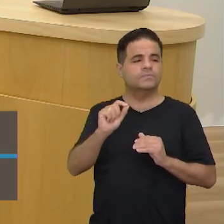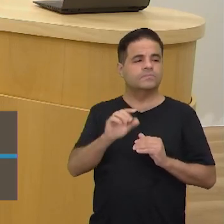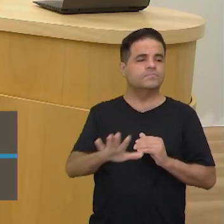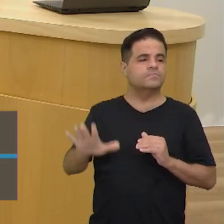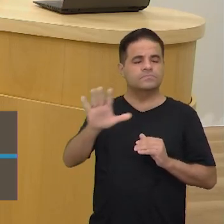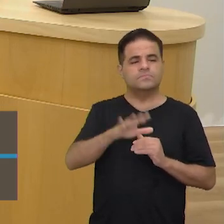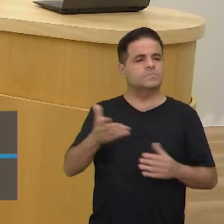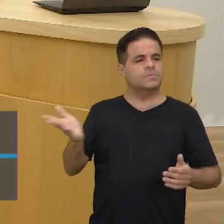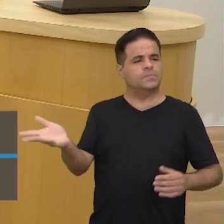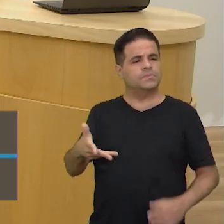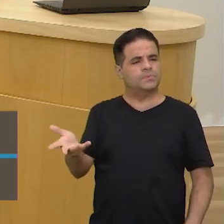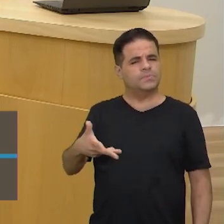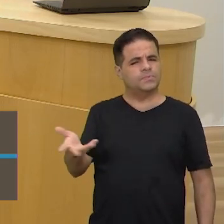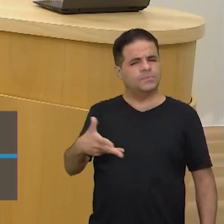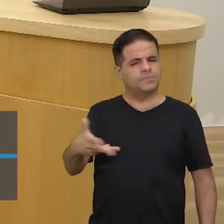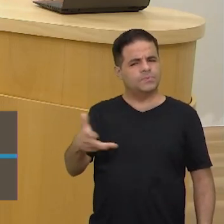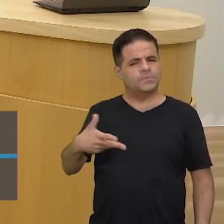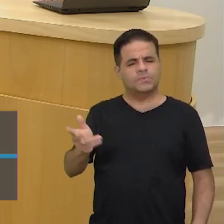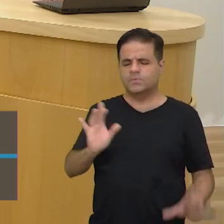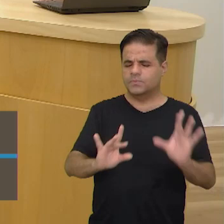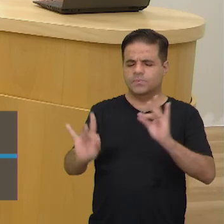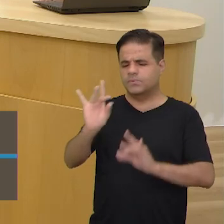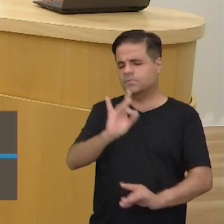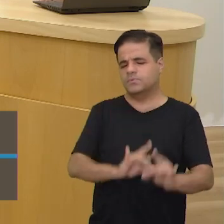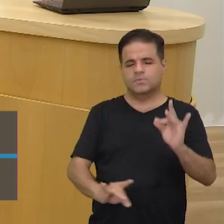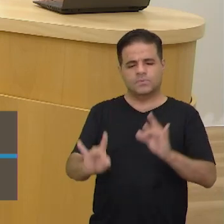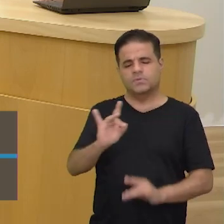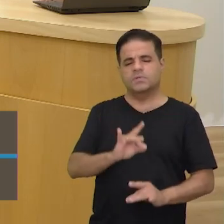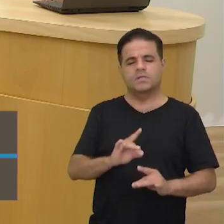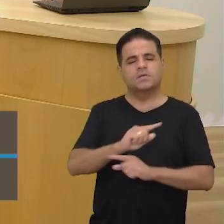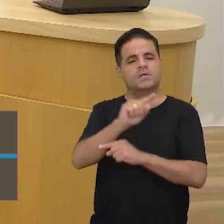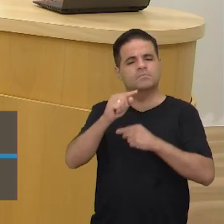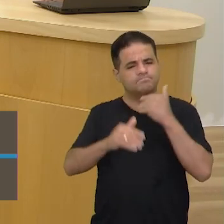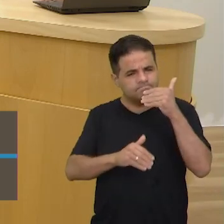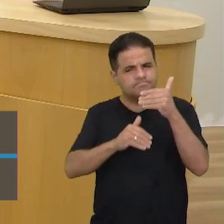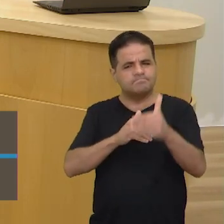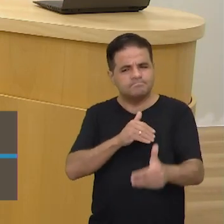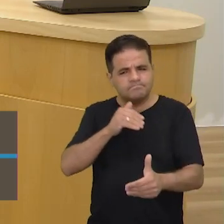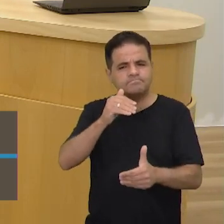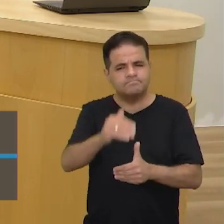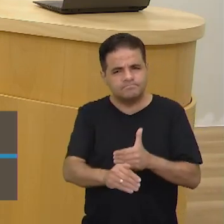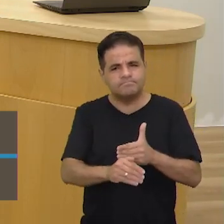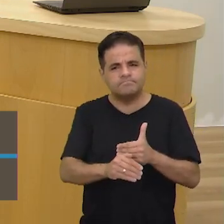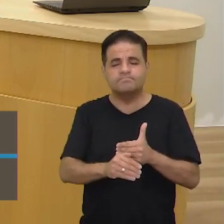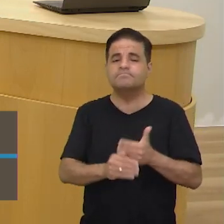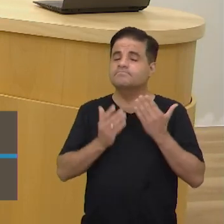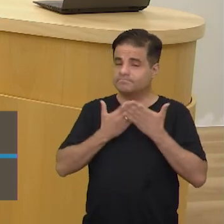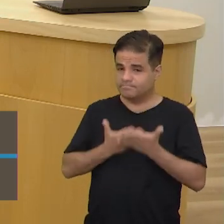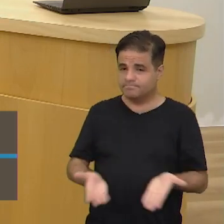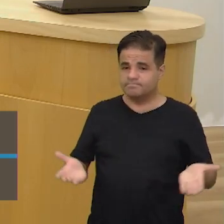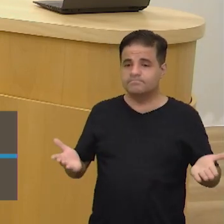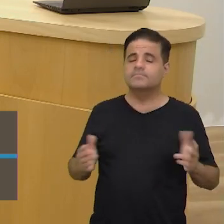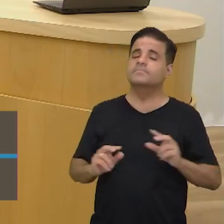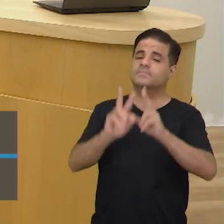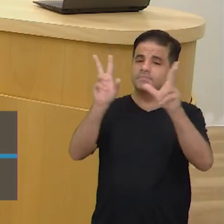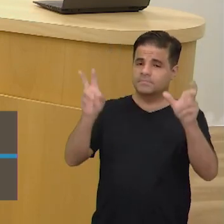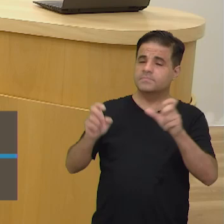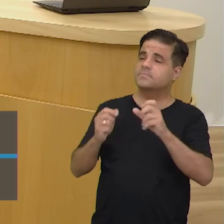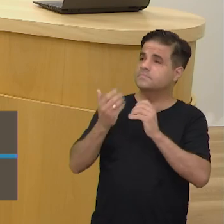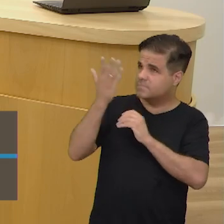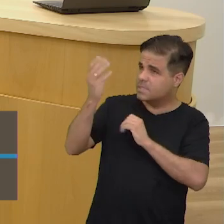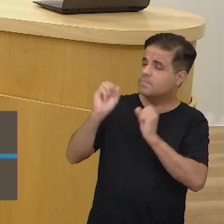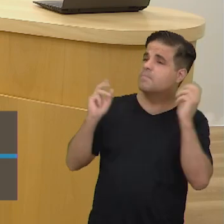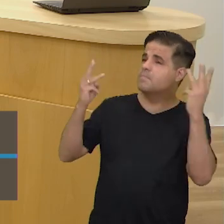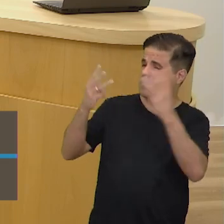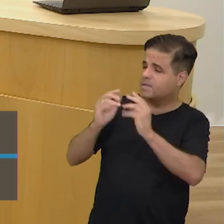grande acelerador de partículas que está aí, né, em funcionamento. Beleza, pessoal? E aí, essa questão da equivalência de massa e